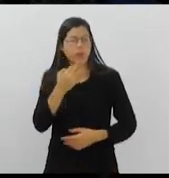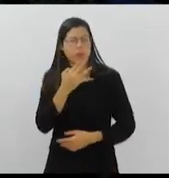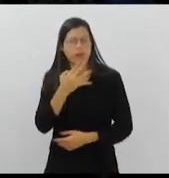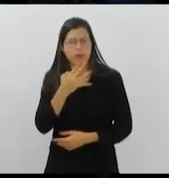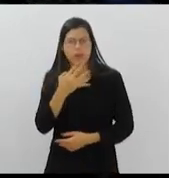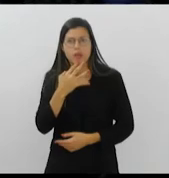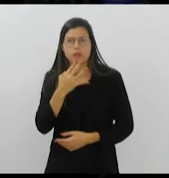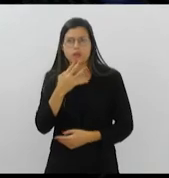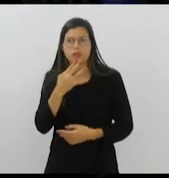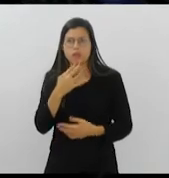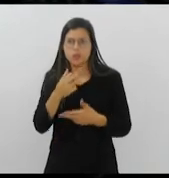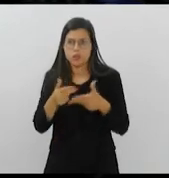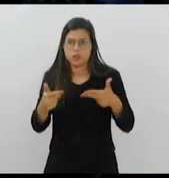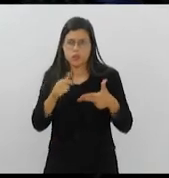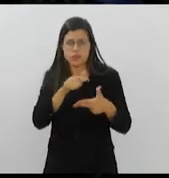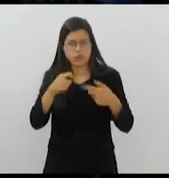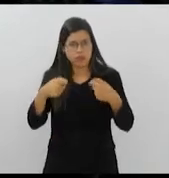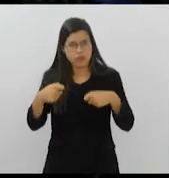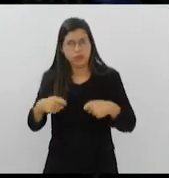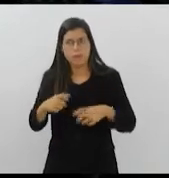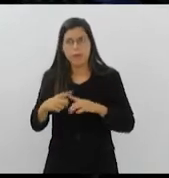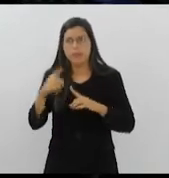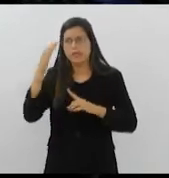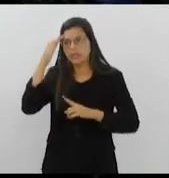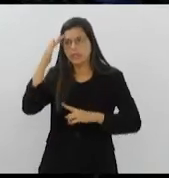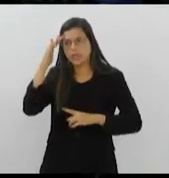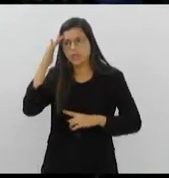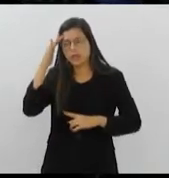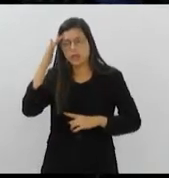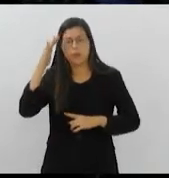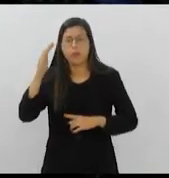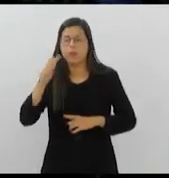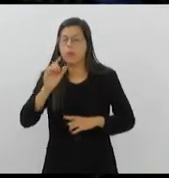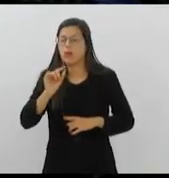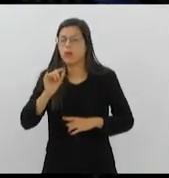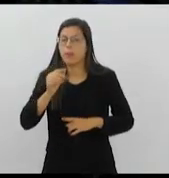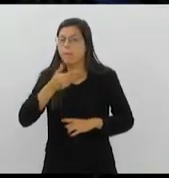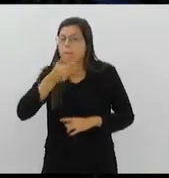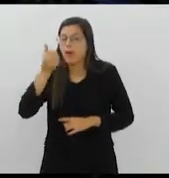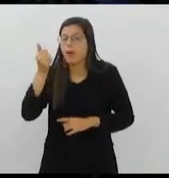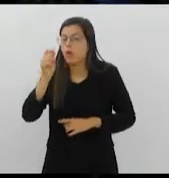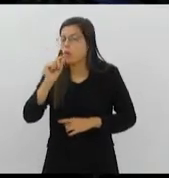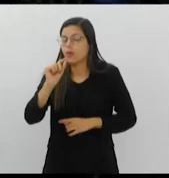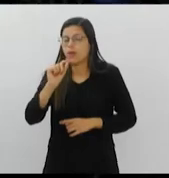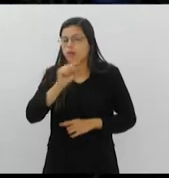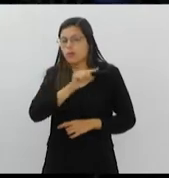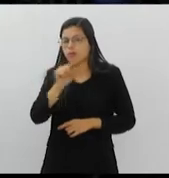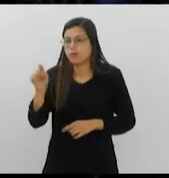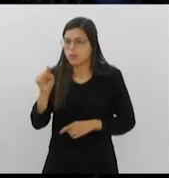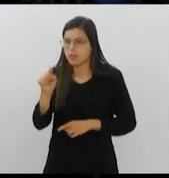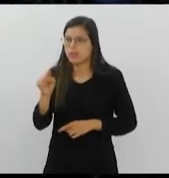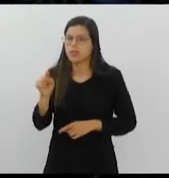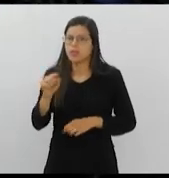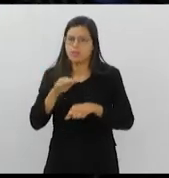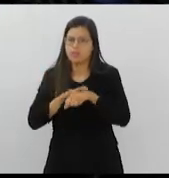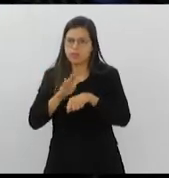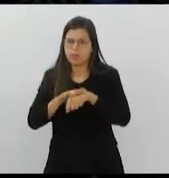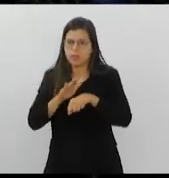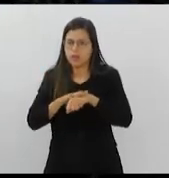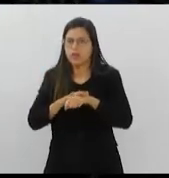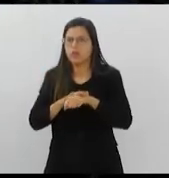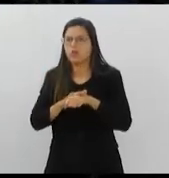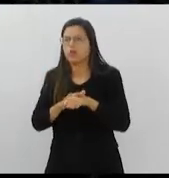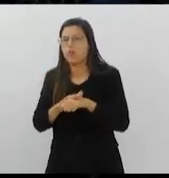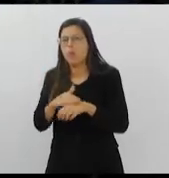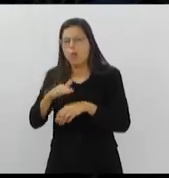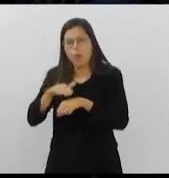demandas, mas entendemos também que nada melhor do que vocês para que possam ser recebidos pelo presidente,